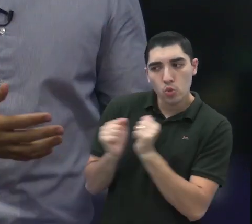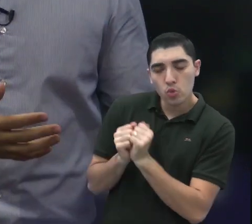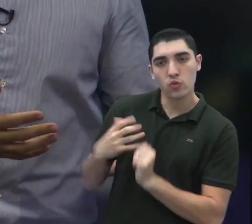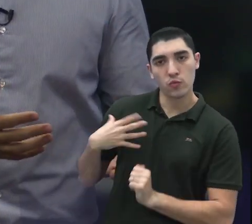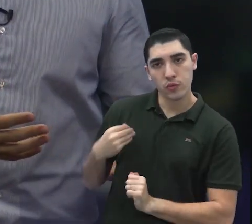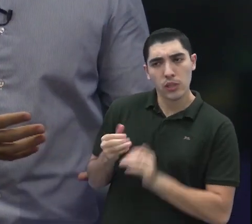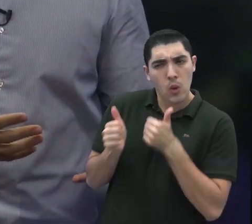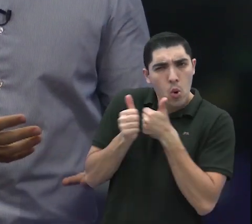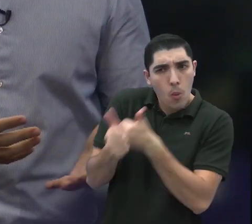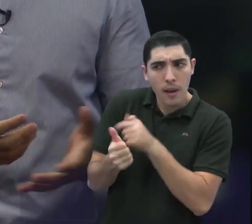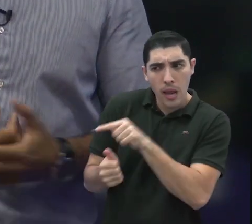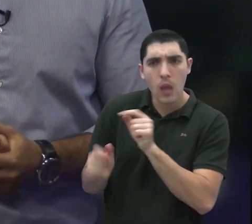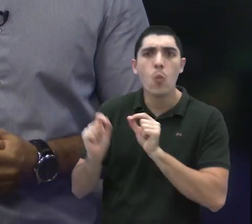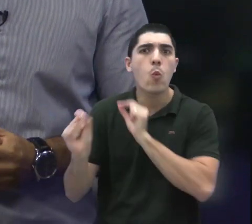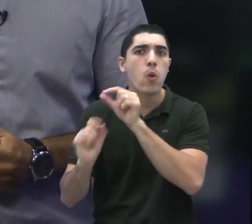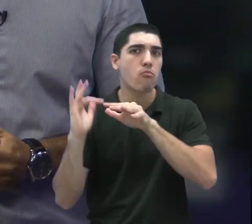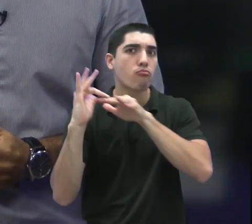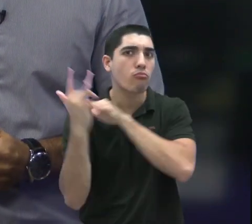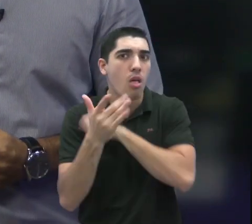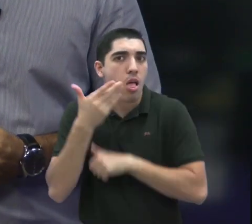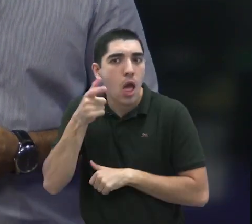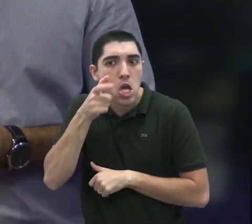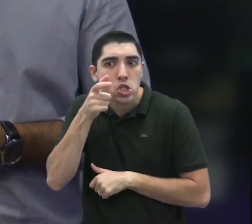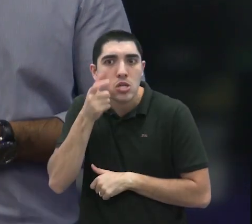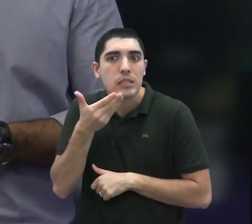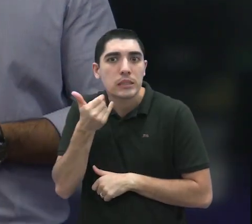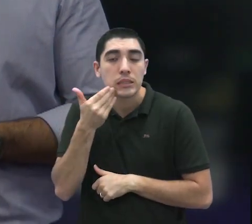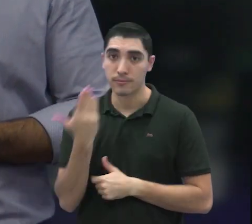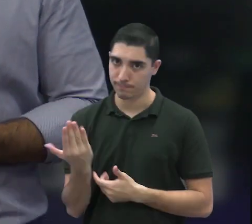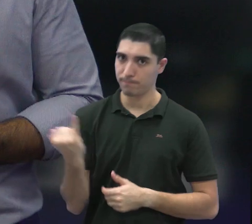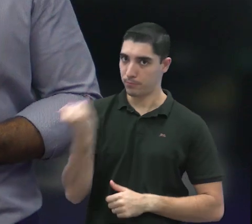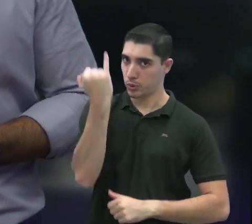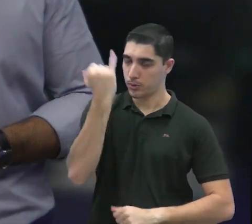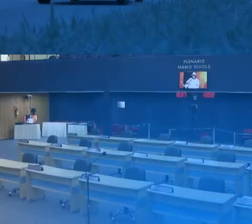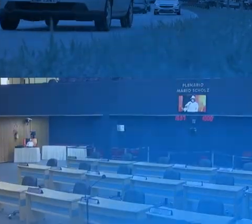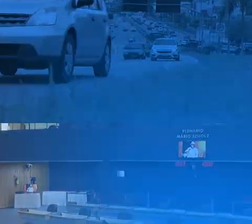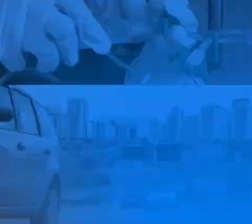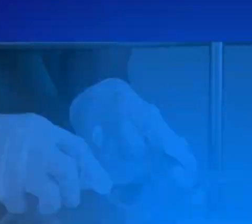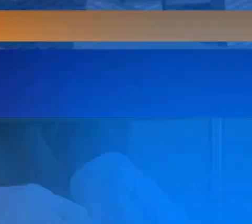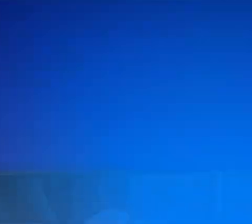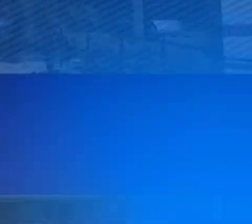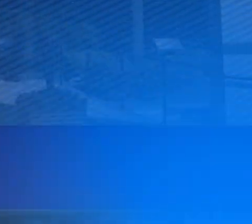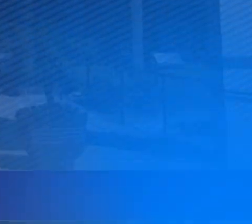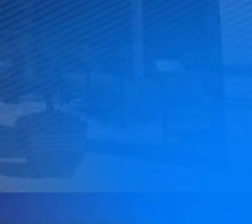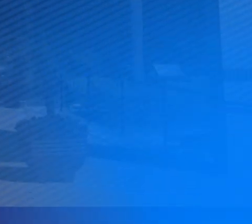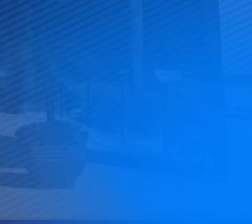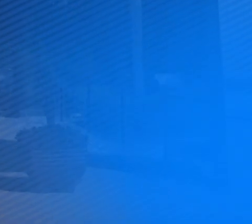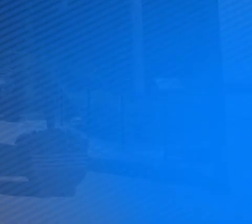redes sociais que as crianças acessam, viu? Isso é muito importante.